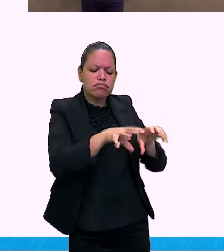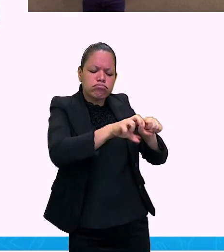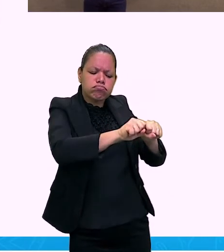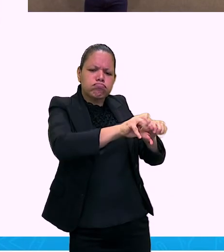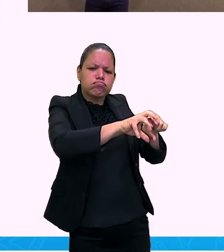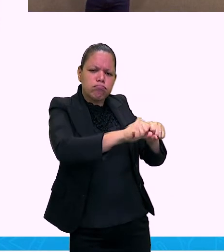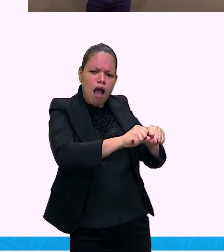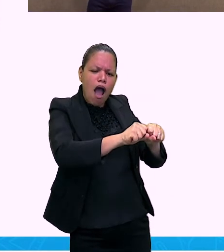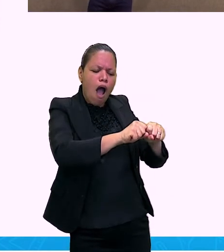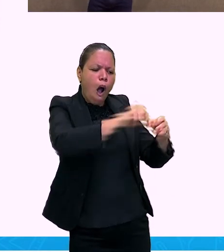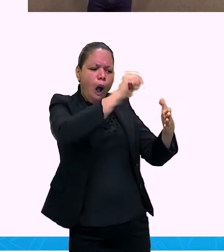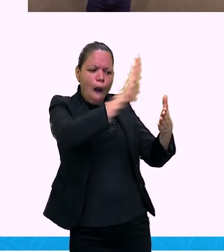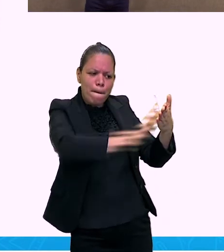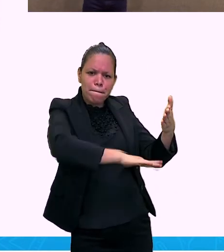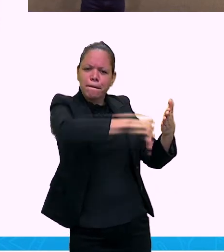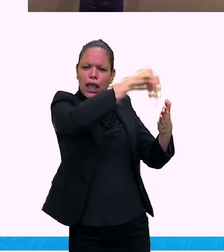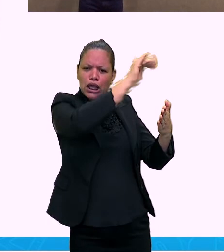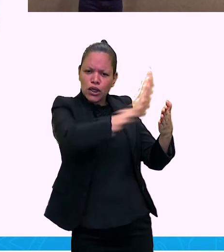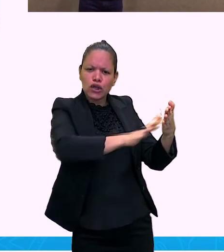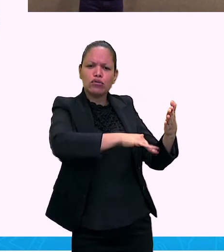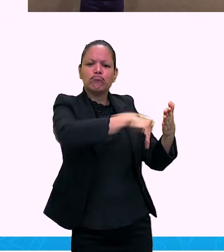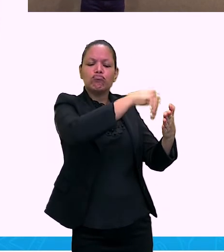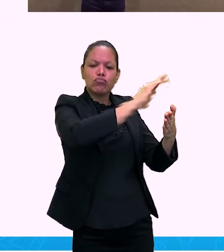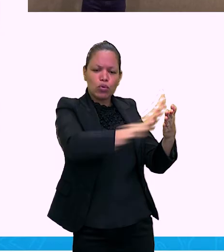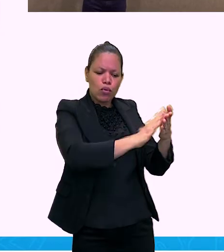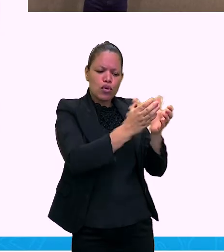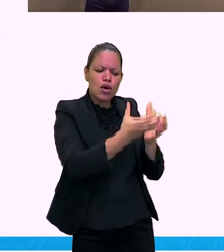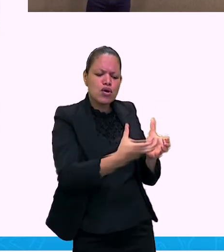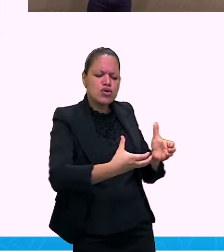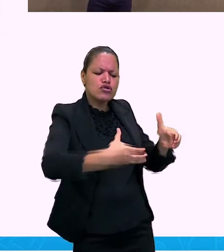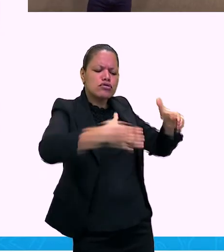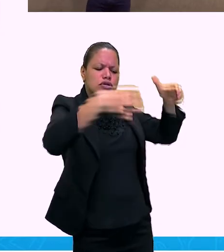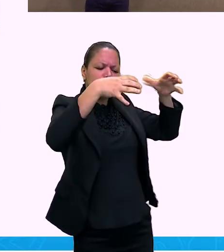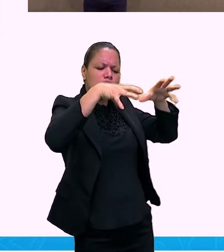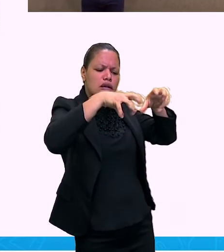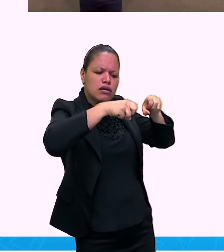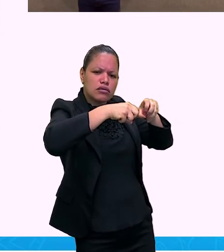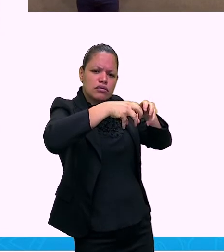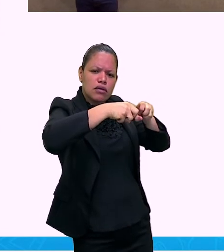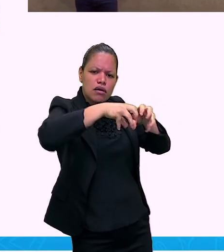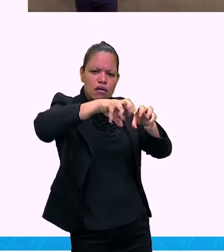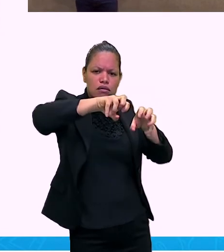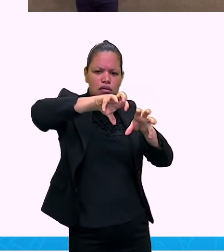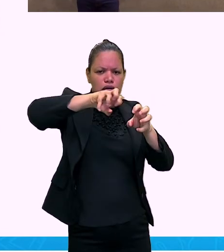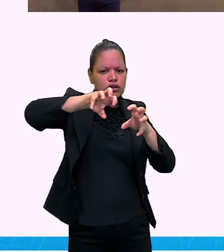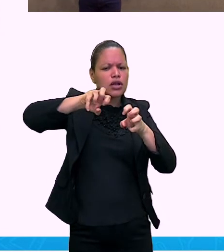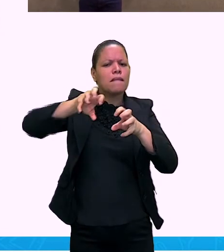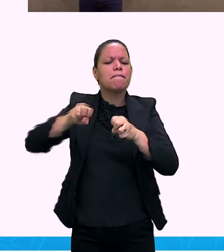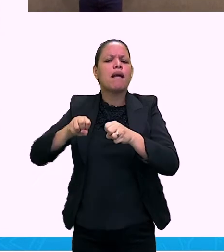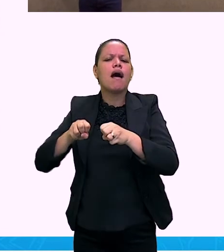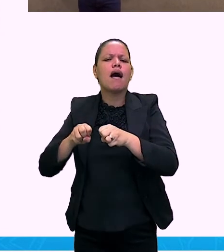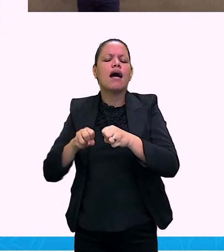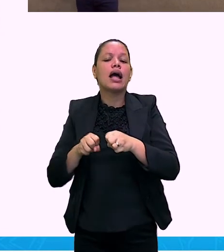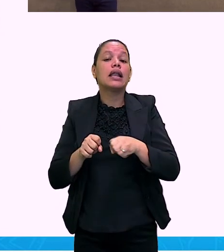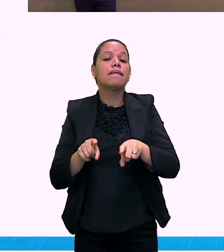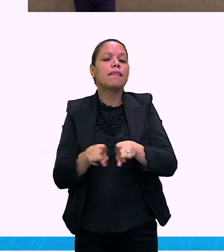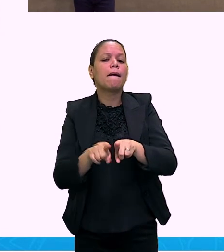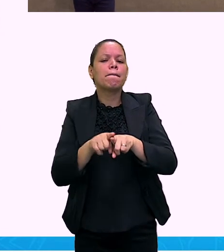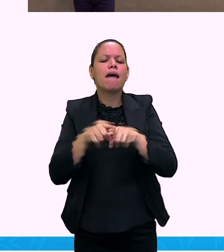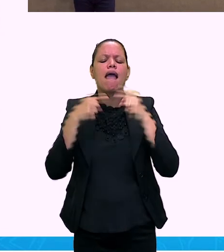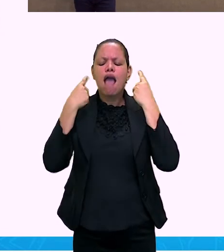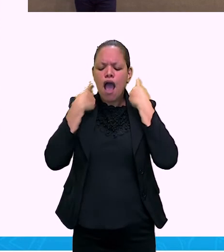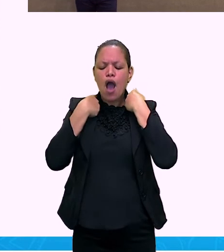terra, cestos de palhas, nós temos aí colares com sementes e diferentes frutos, né,